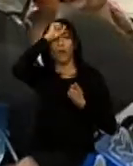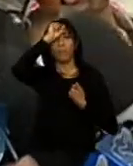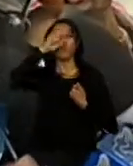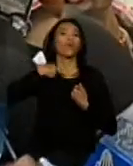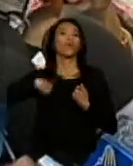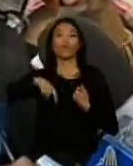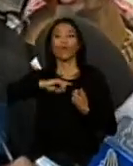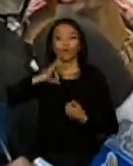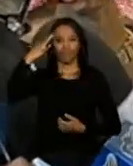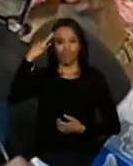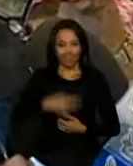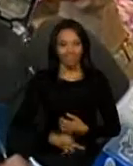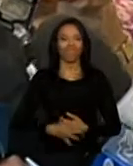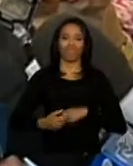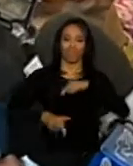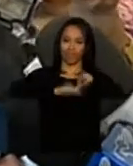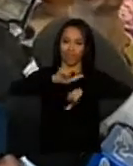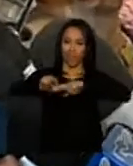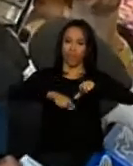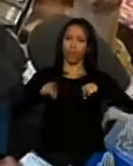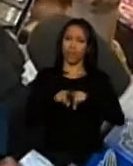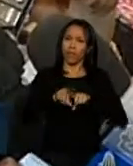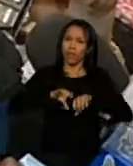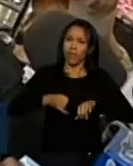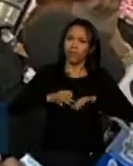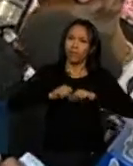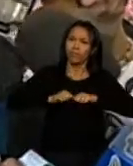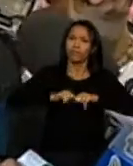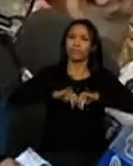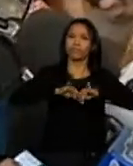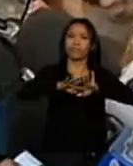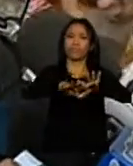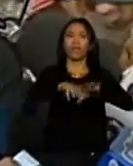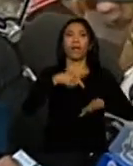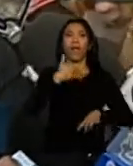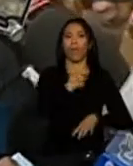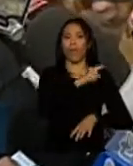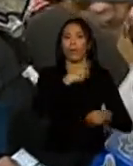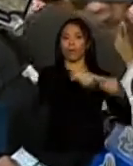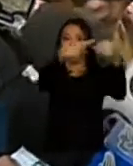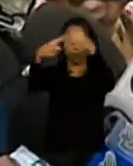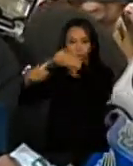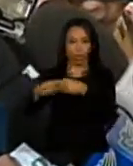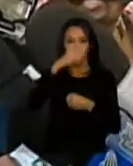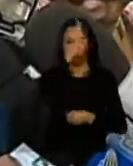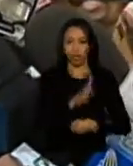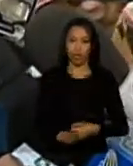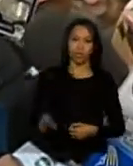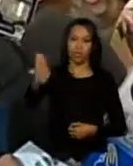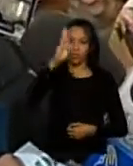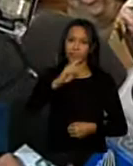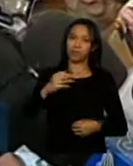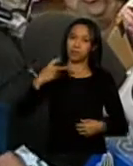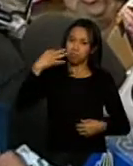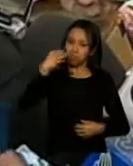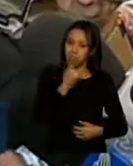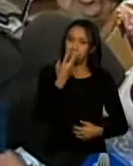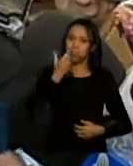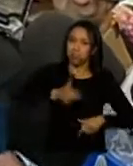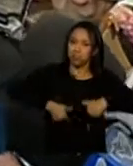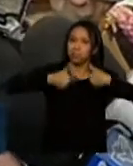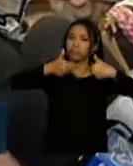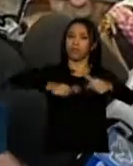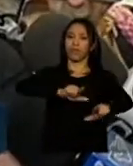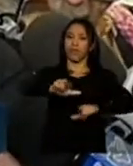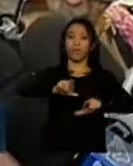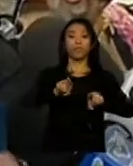correto, possamos expandir para mais regiões do país aquilo que foi feito de forma correta, mas são números também para que a